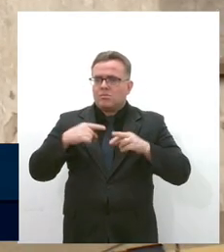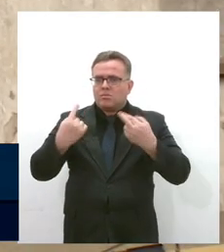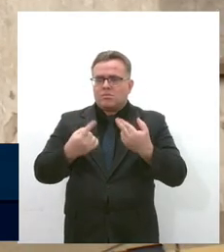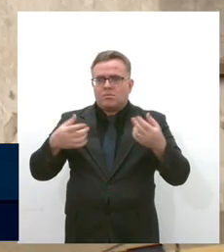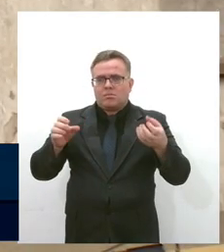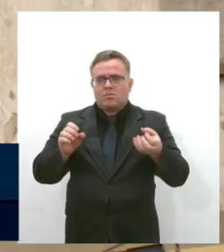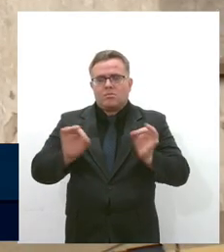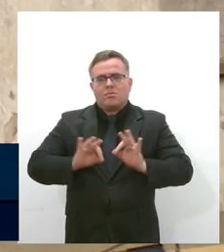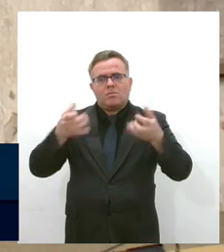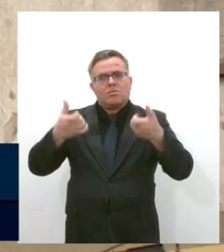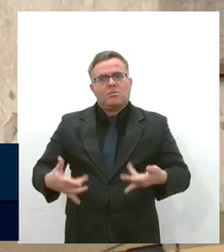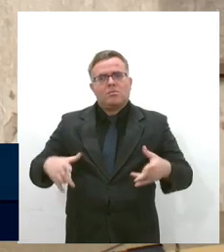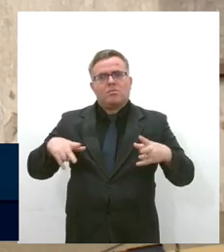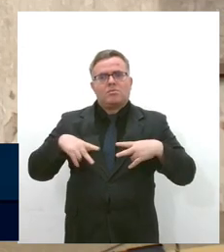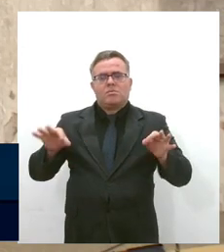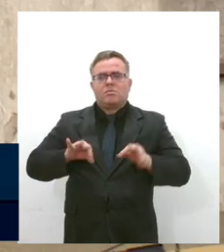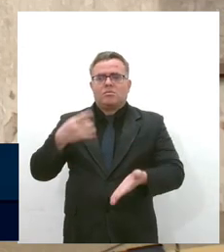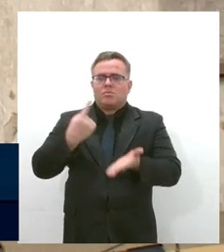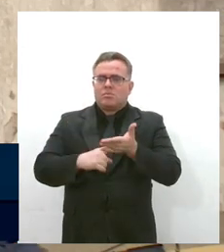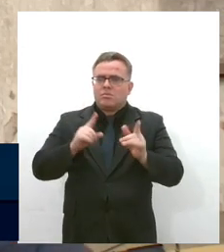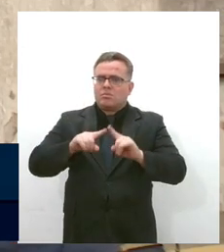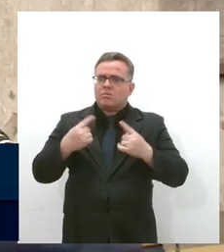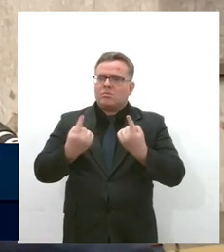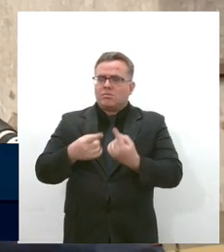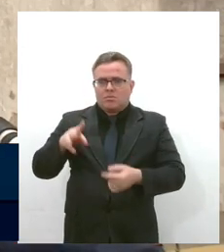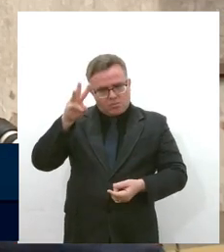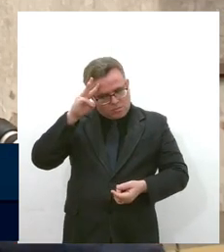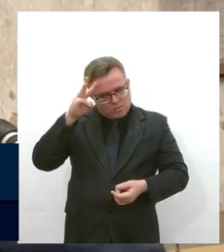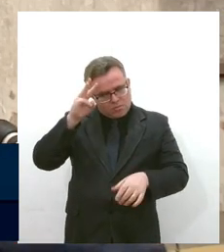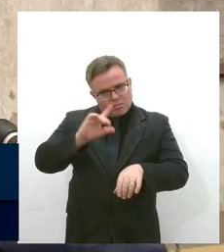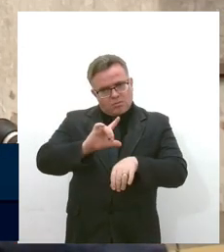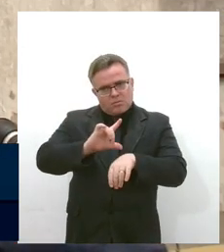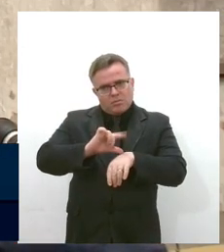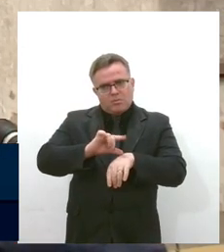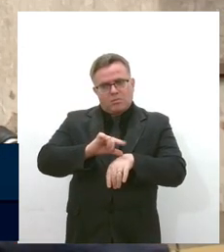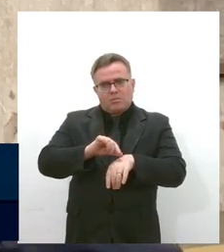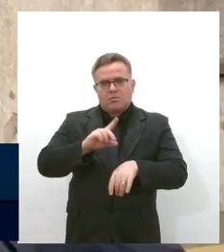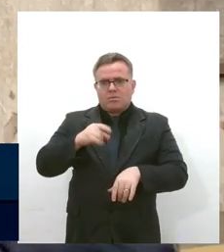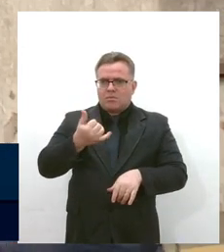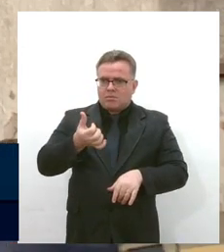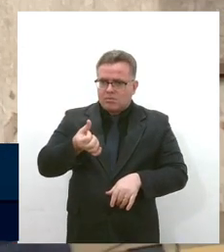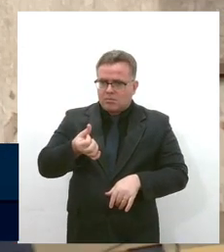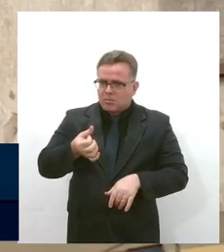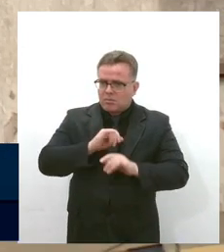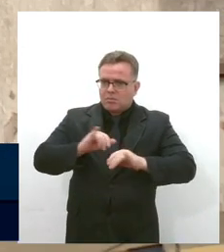convoco uma sessão para terça-feira, próximo dia 6. Declaro encerrada a presente sessão.